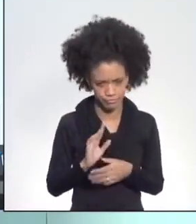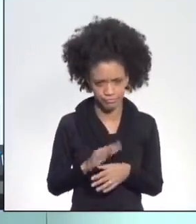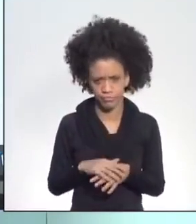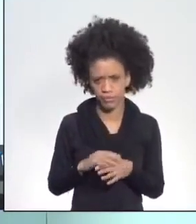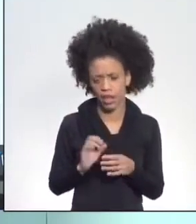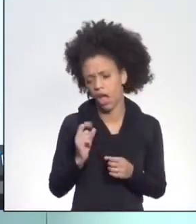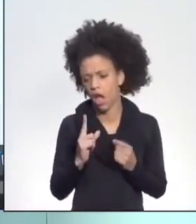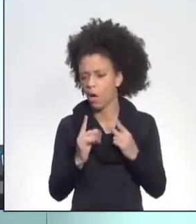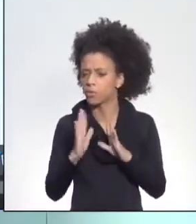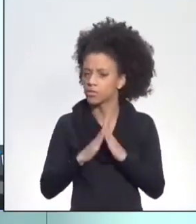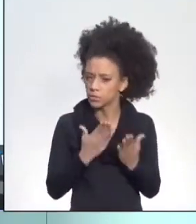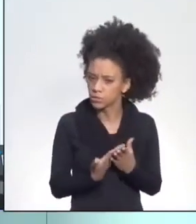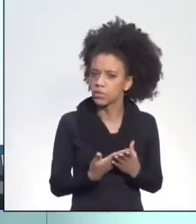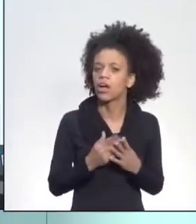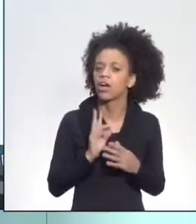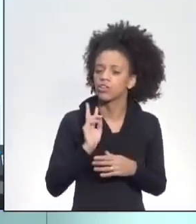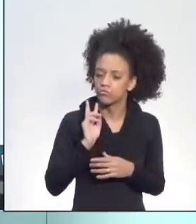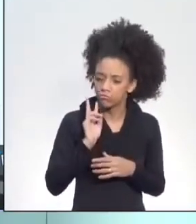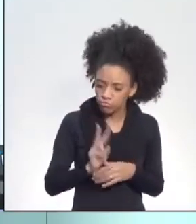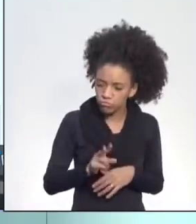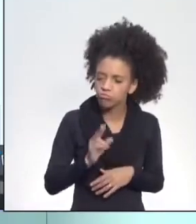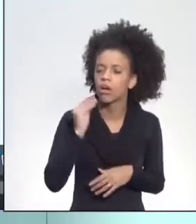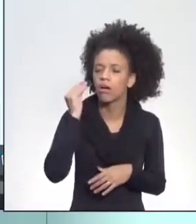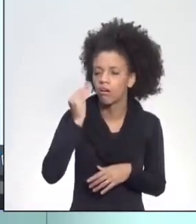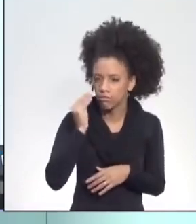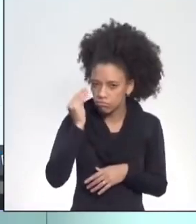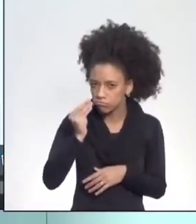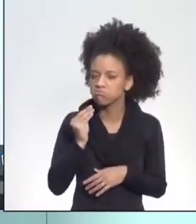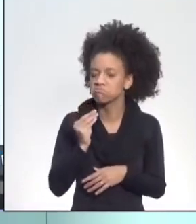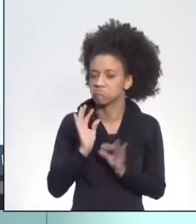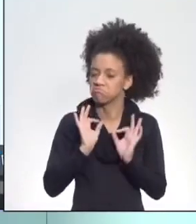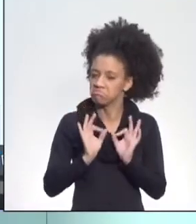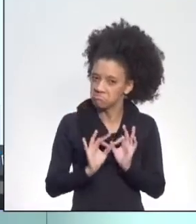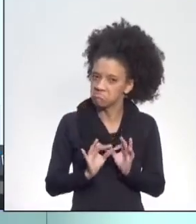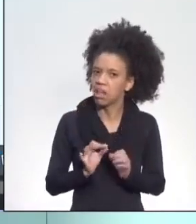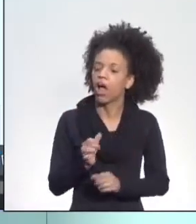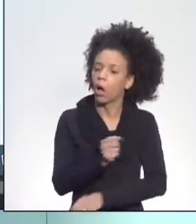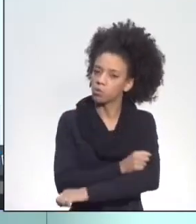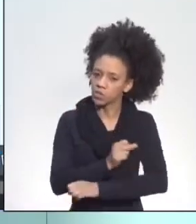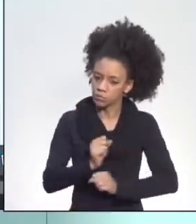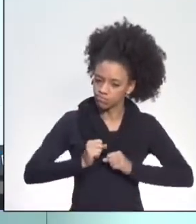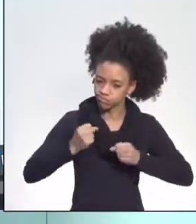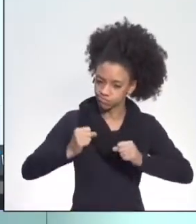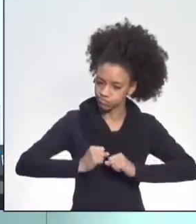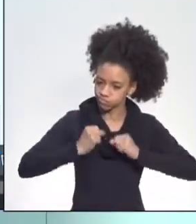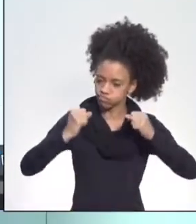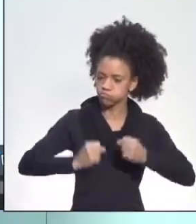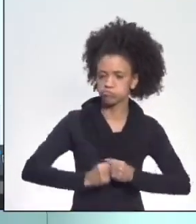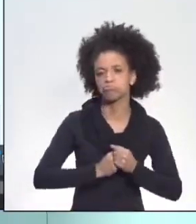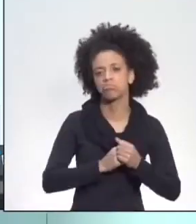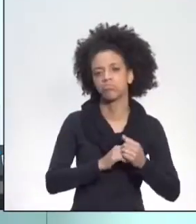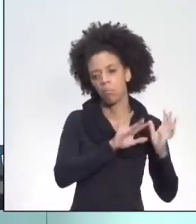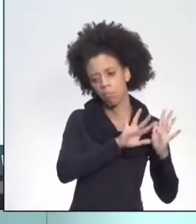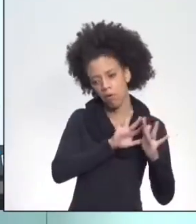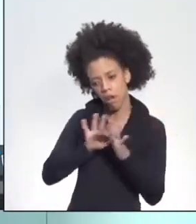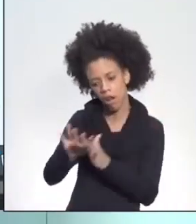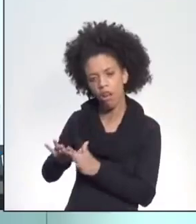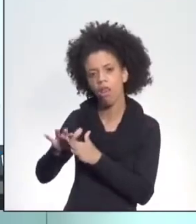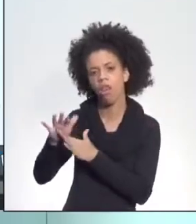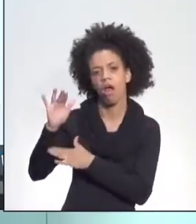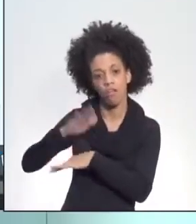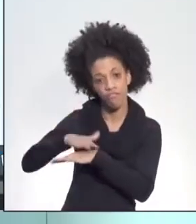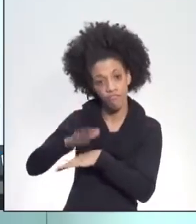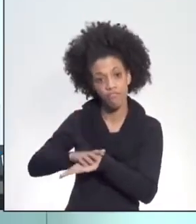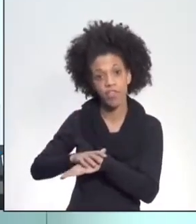algumas escolas a gente já viu essa experiência e deu muito certo. Os alunos todos se engajaram, com o auxílio de seus professores, com a permissão aí da